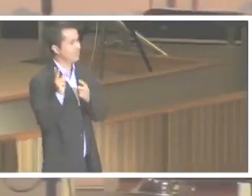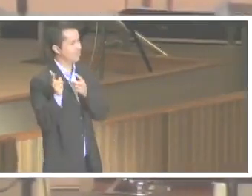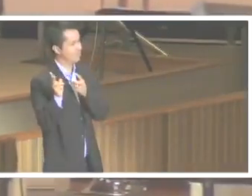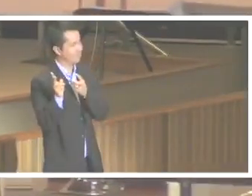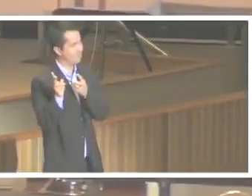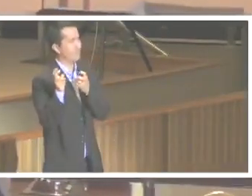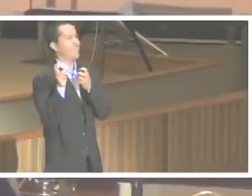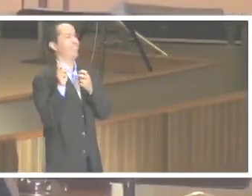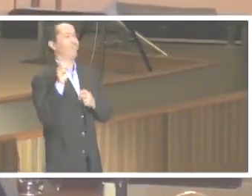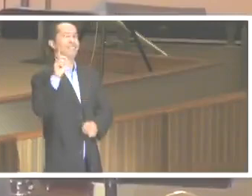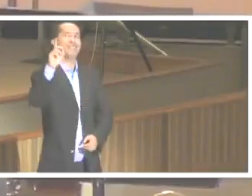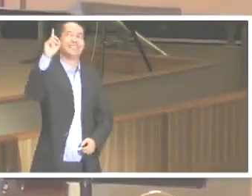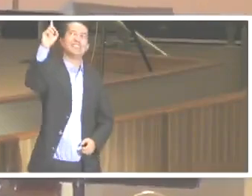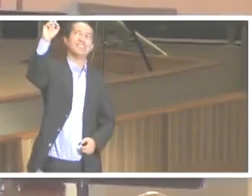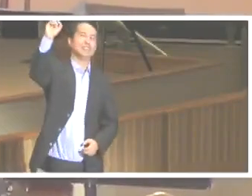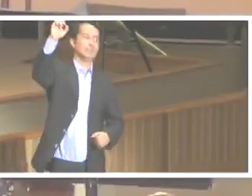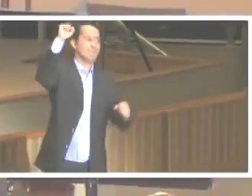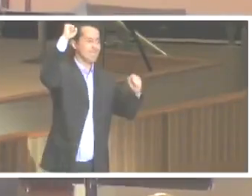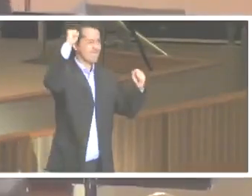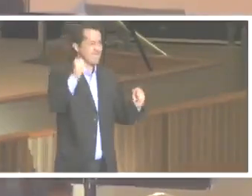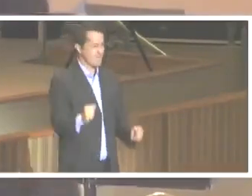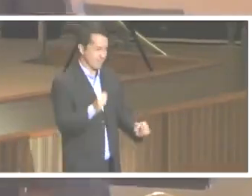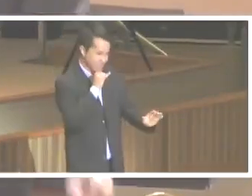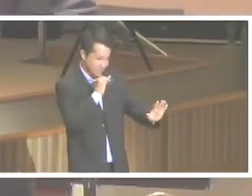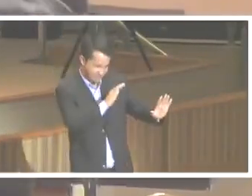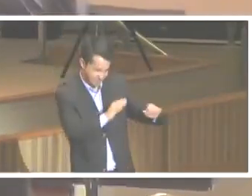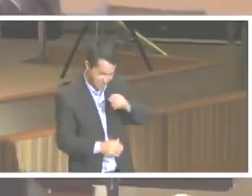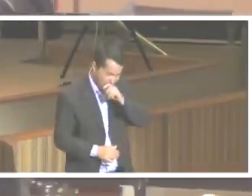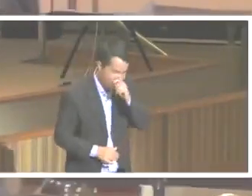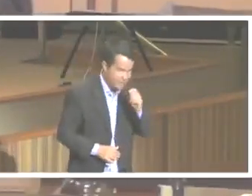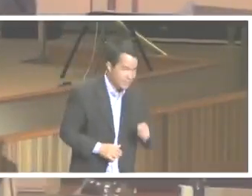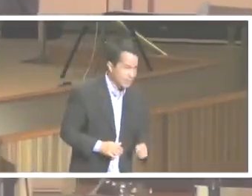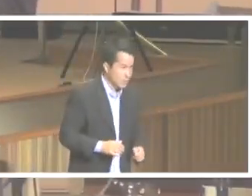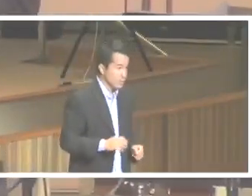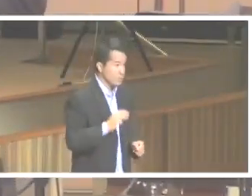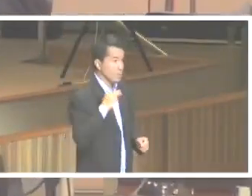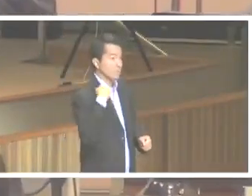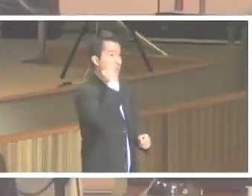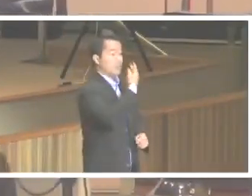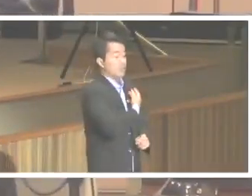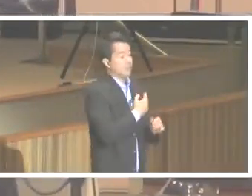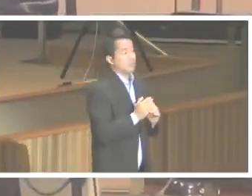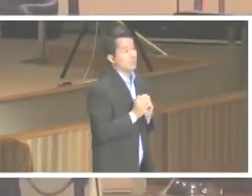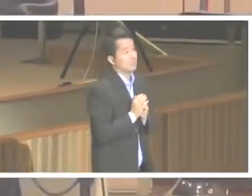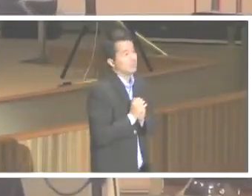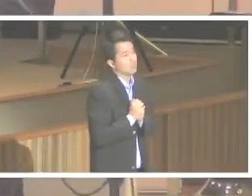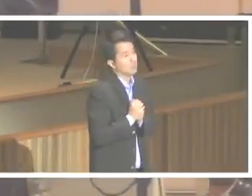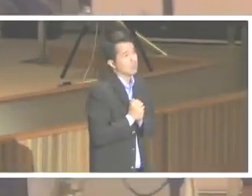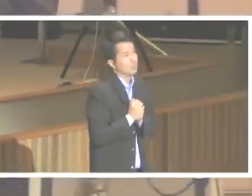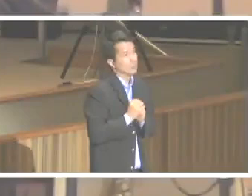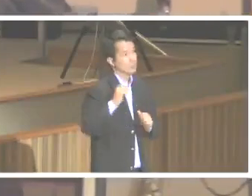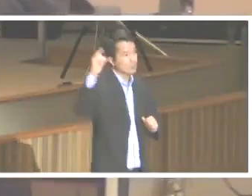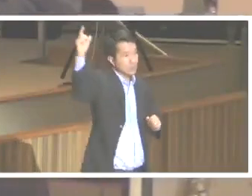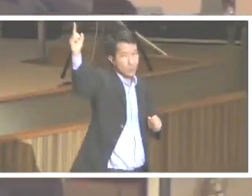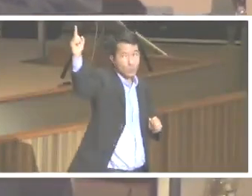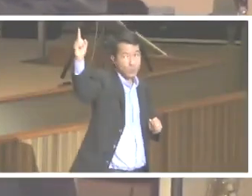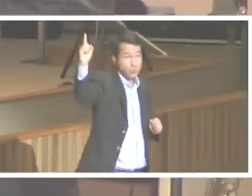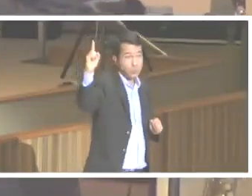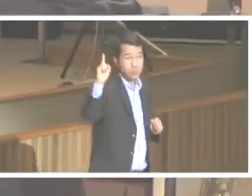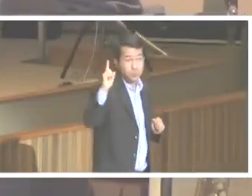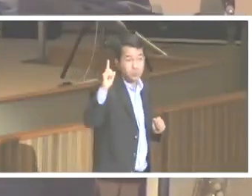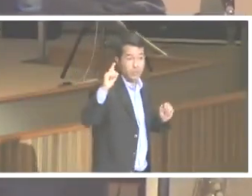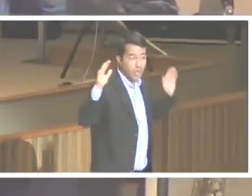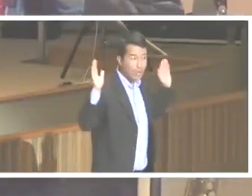maria gabriel chega para ela e diz a senhora o senhor te escolheu você é bem aventurada